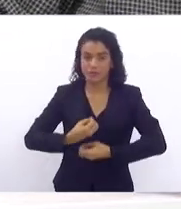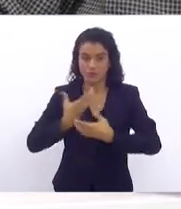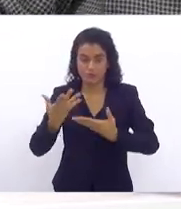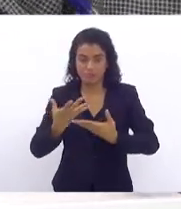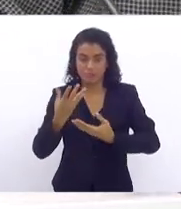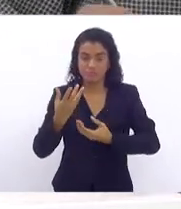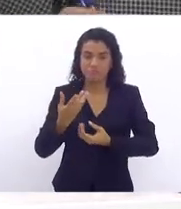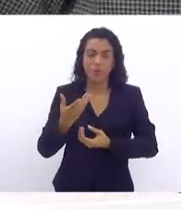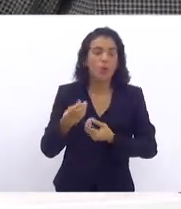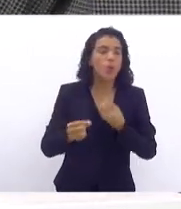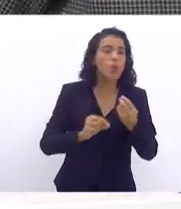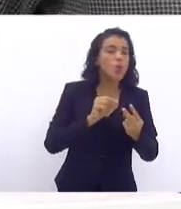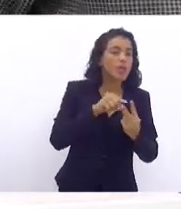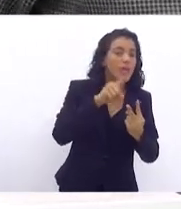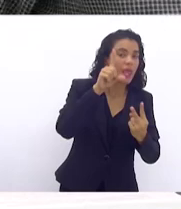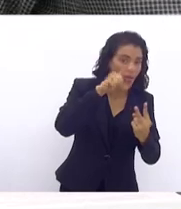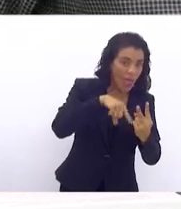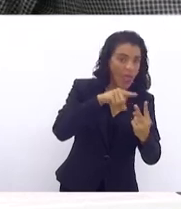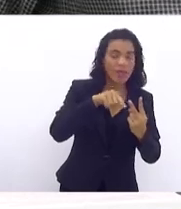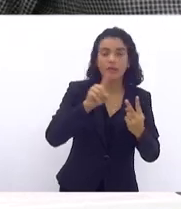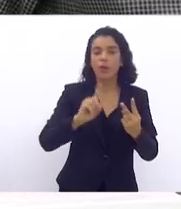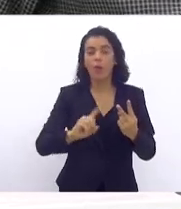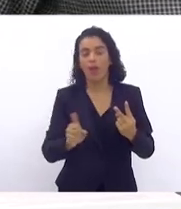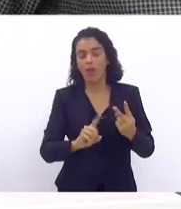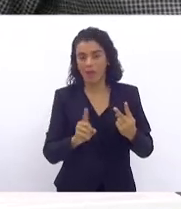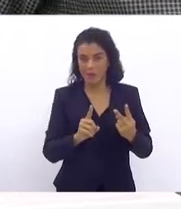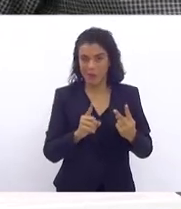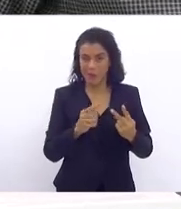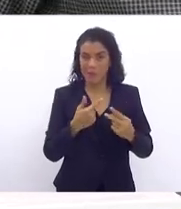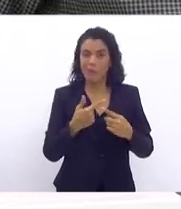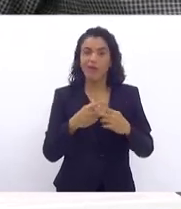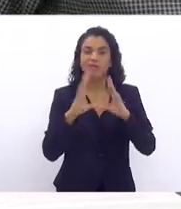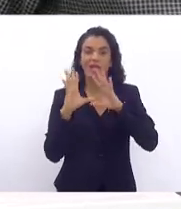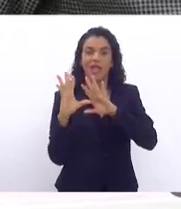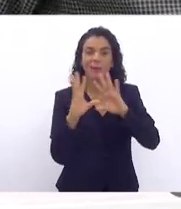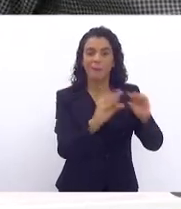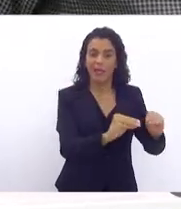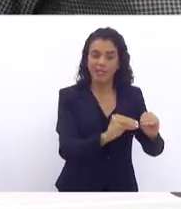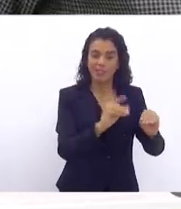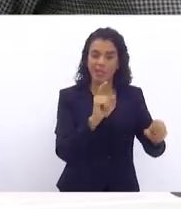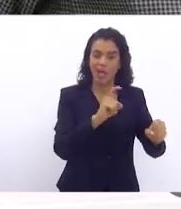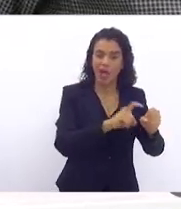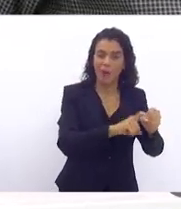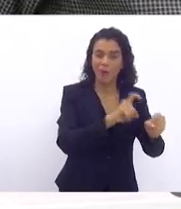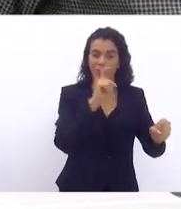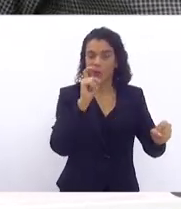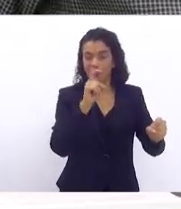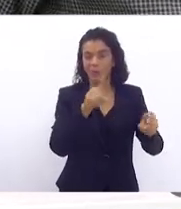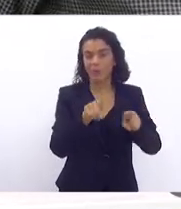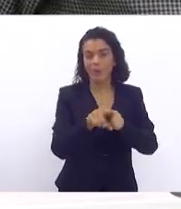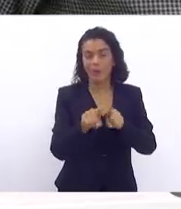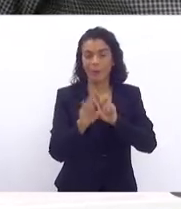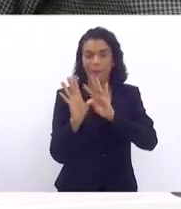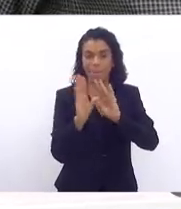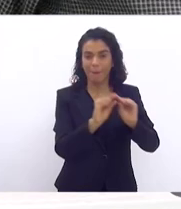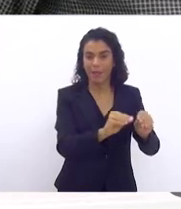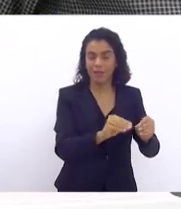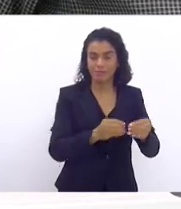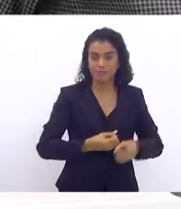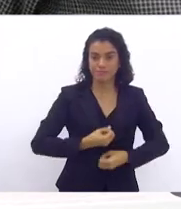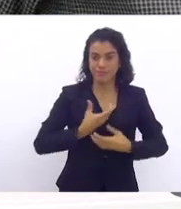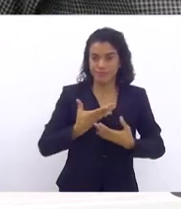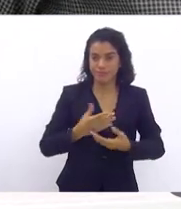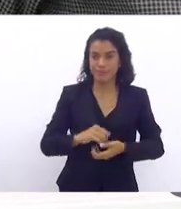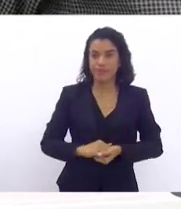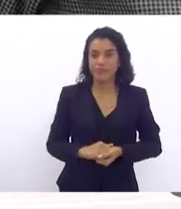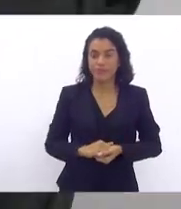o que, que seria e o que, que não seria. Senão você invade a autonomia e invade a liberdade de expressão. Se Vossa Excelência me permite uma parte,